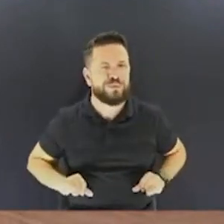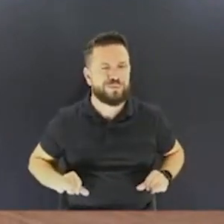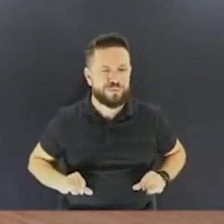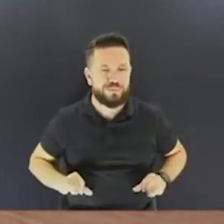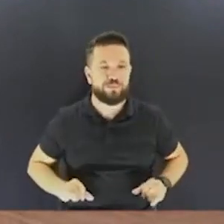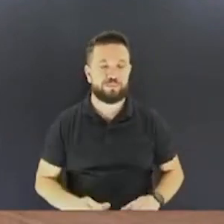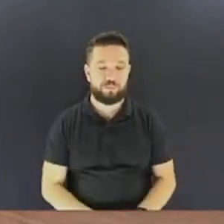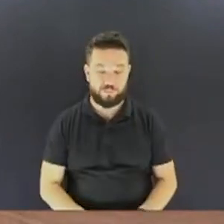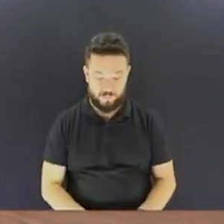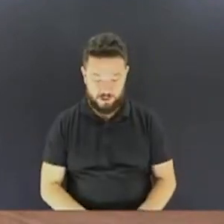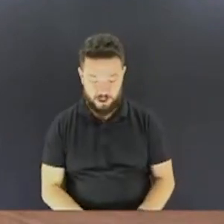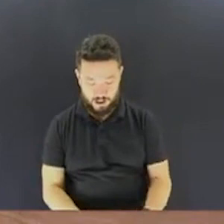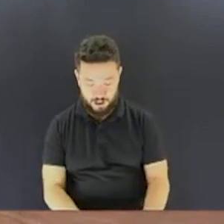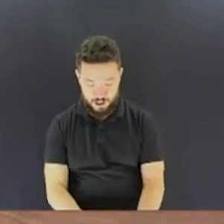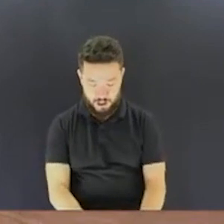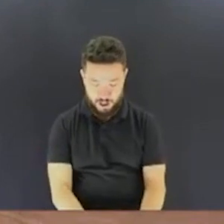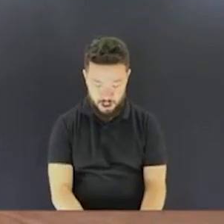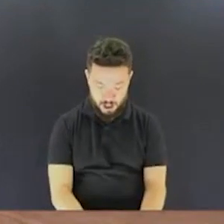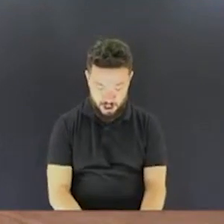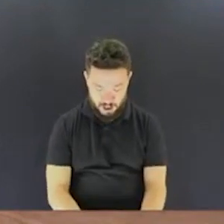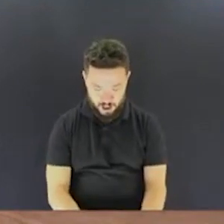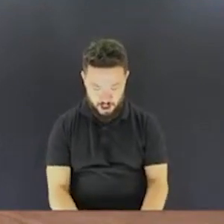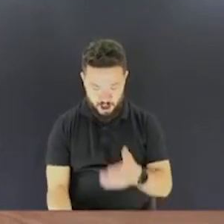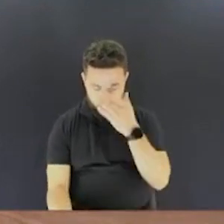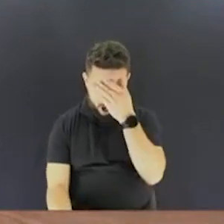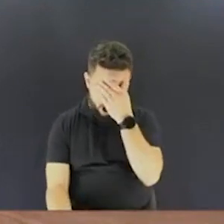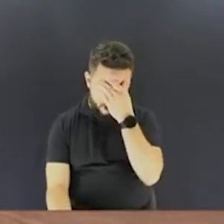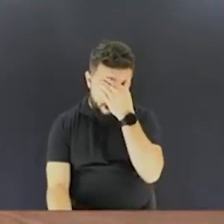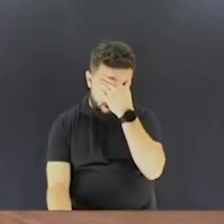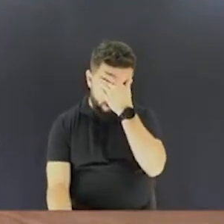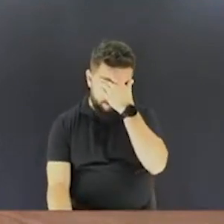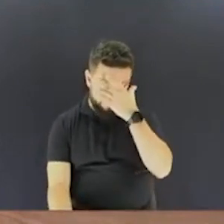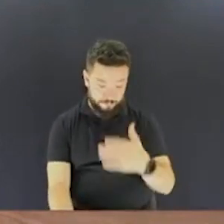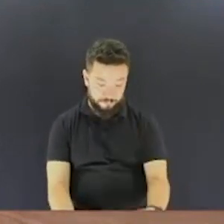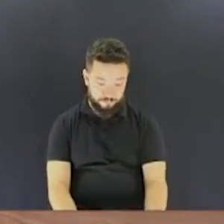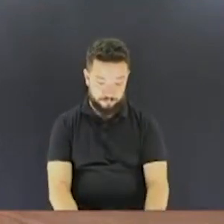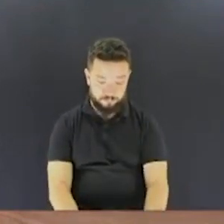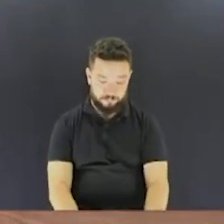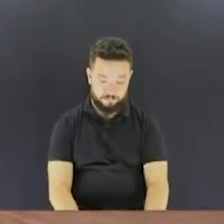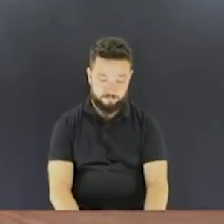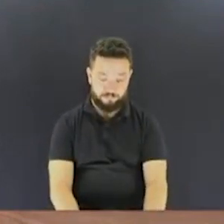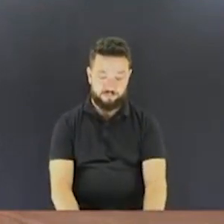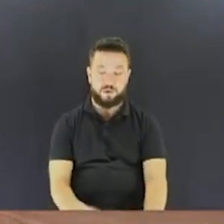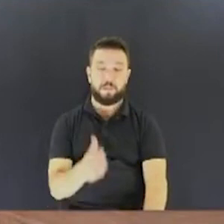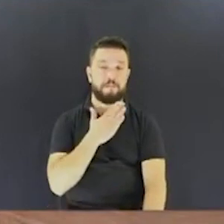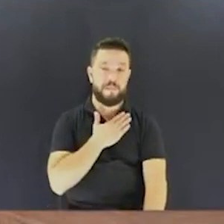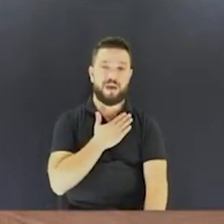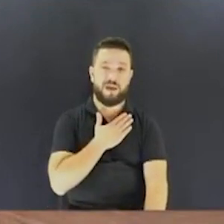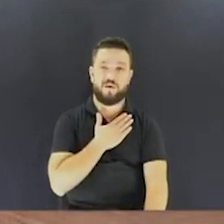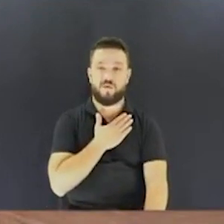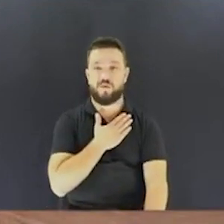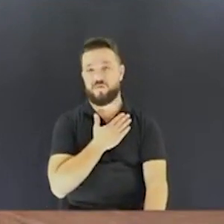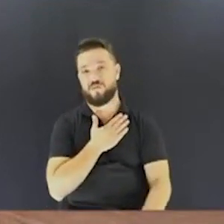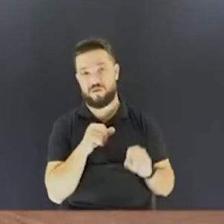do nosso propósito aqui na Câmara Municipal, dos meus temas que venho aqui nessa casa, além de